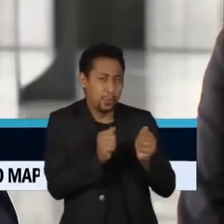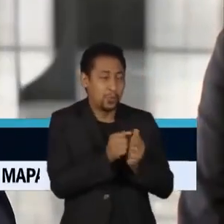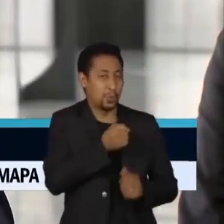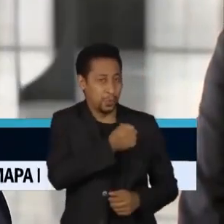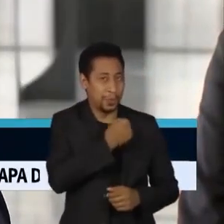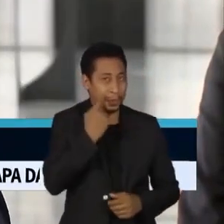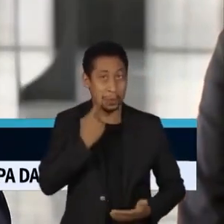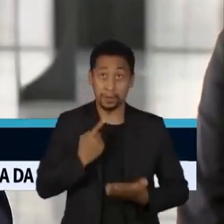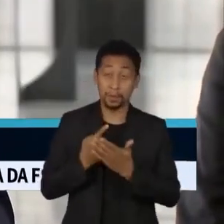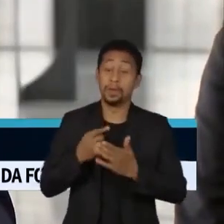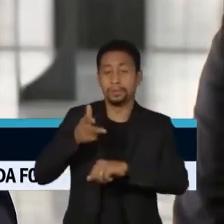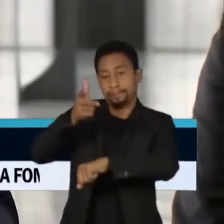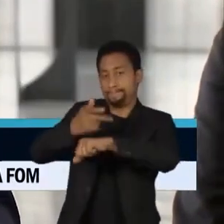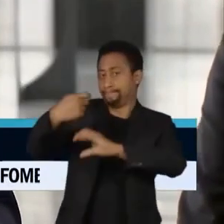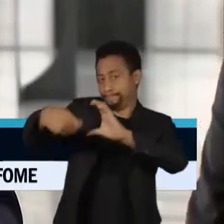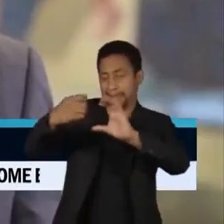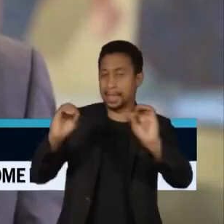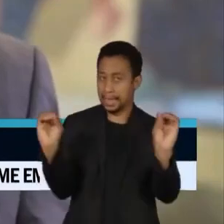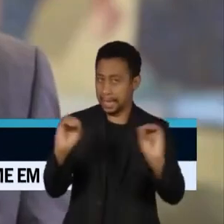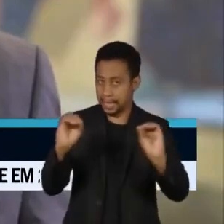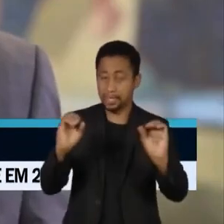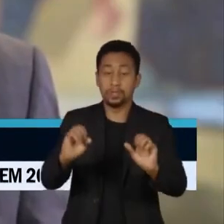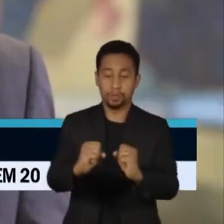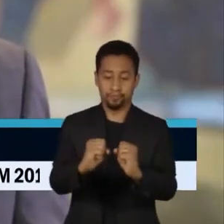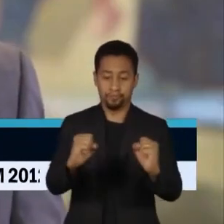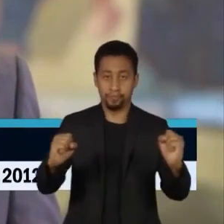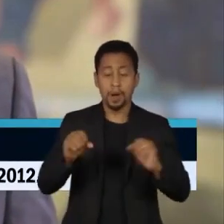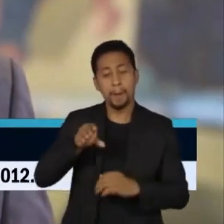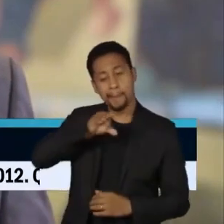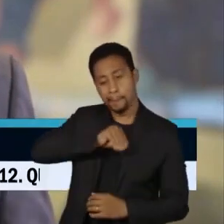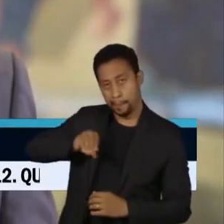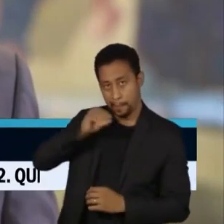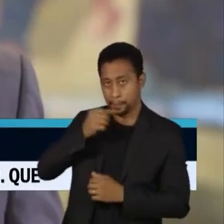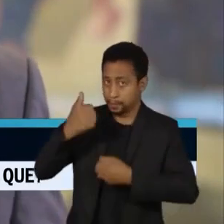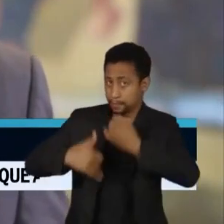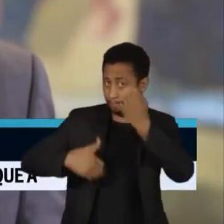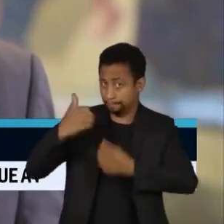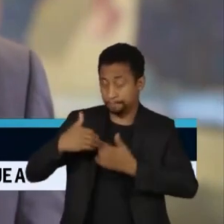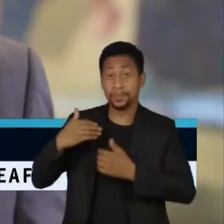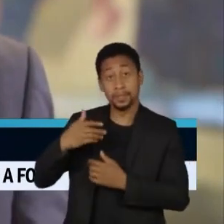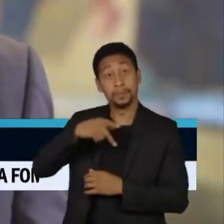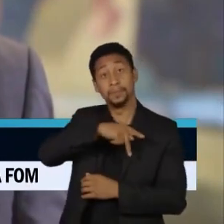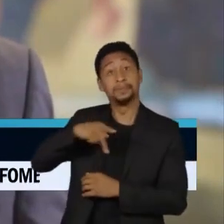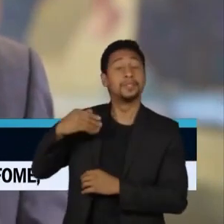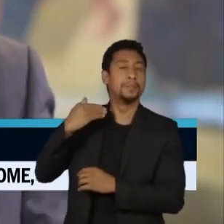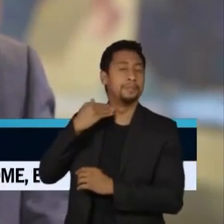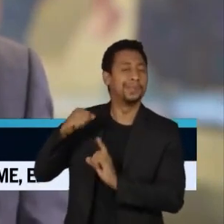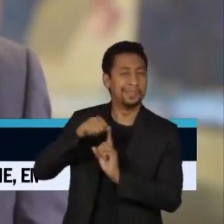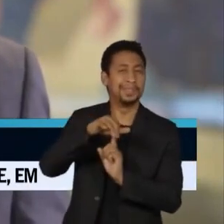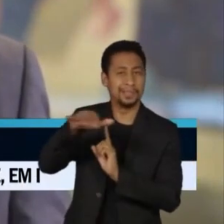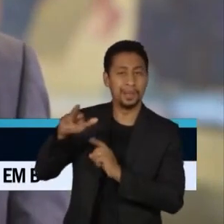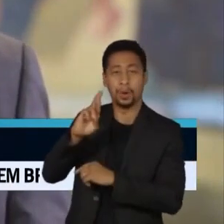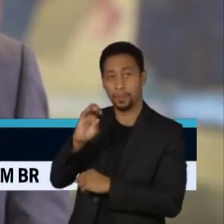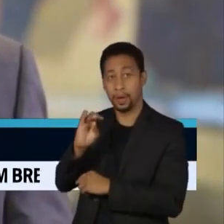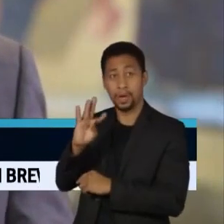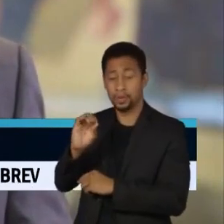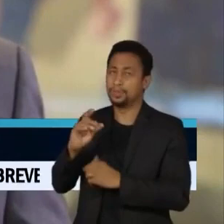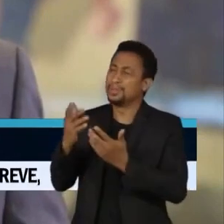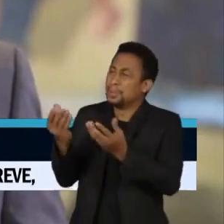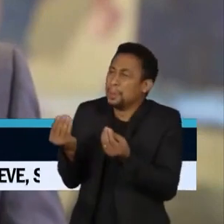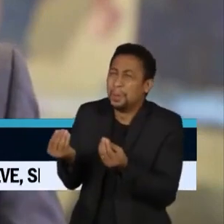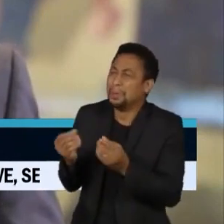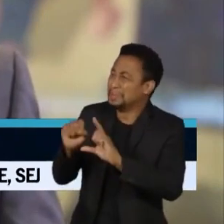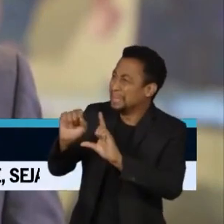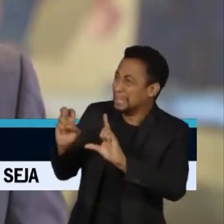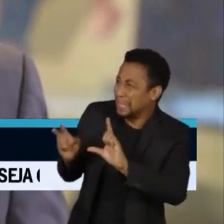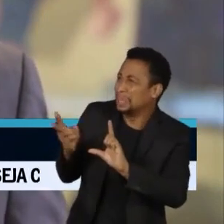presença de câmeras, Rui Costa disse que o presidente do Banco Central, Roberto Campos Neto, presta um desserviço à nação